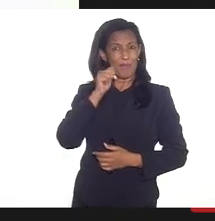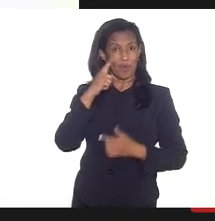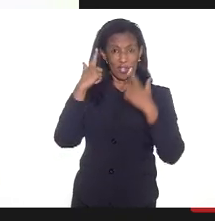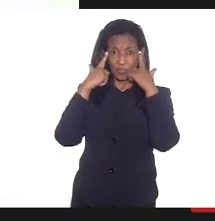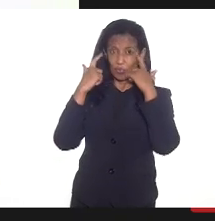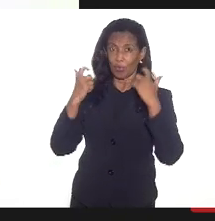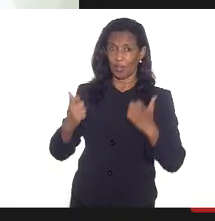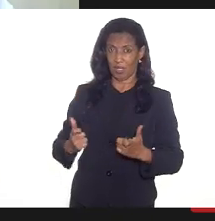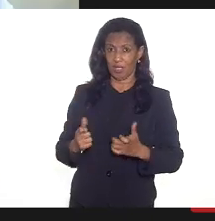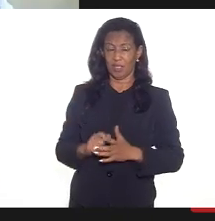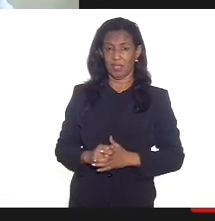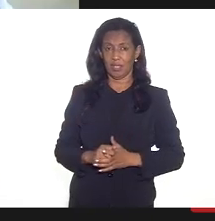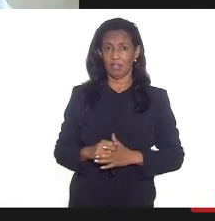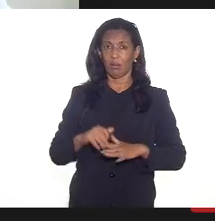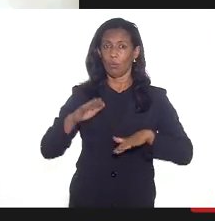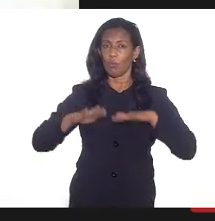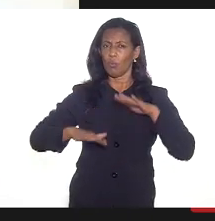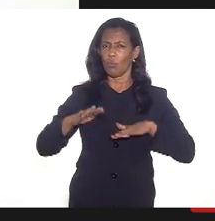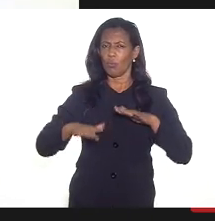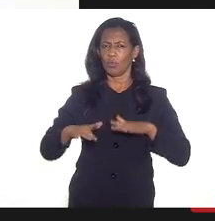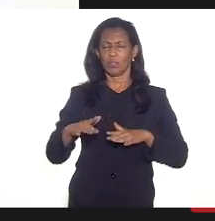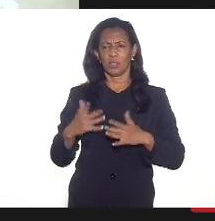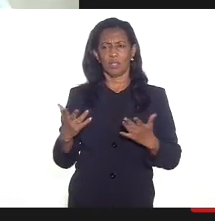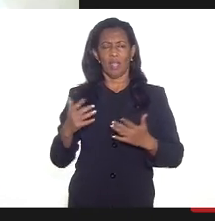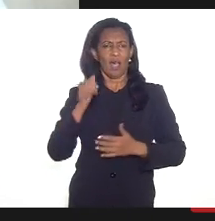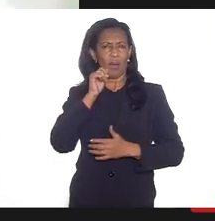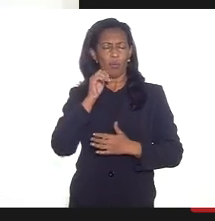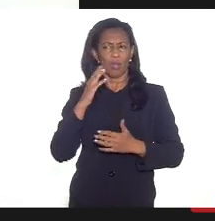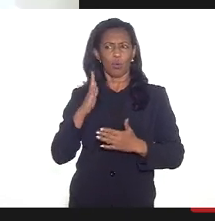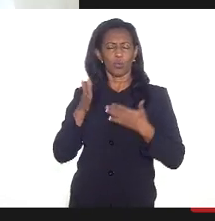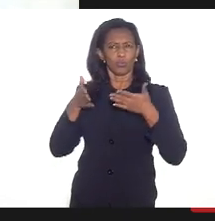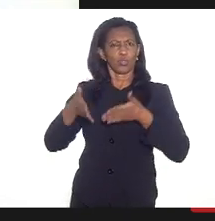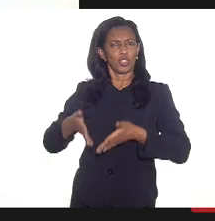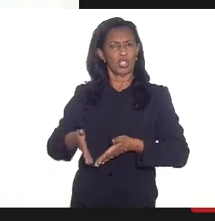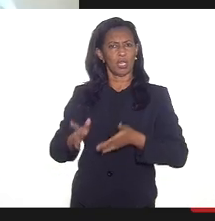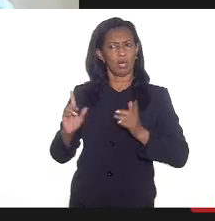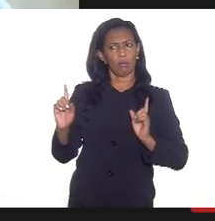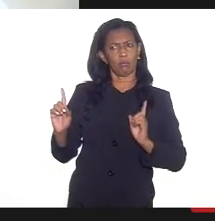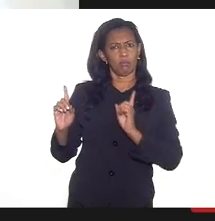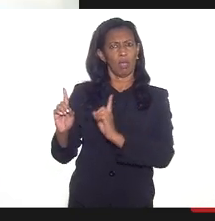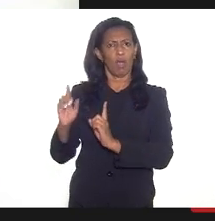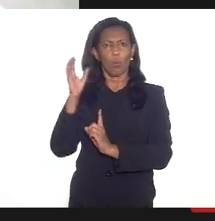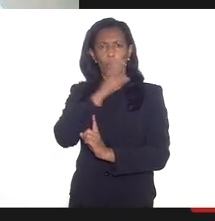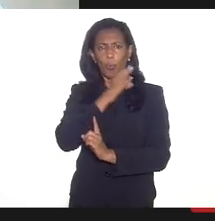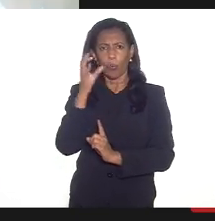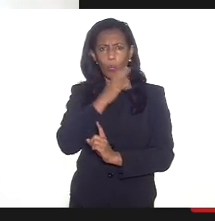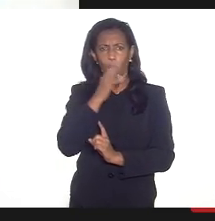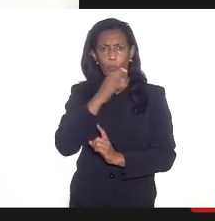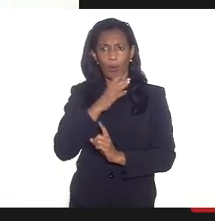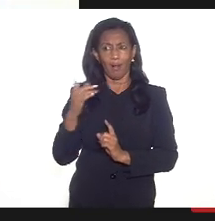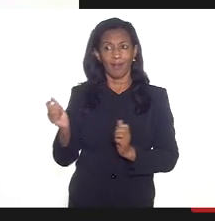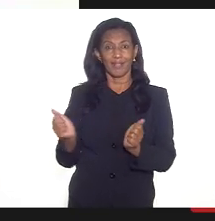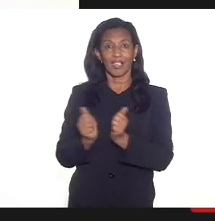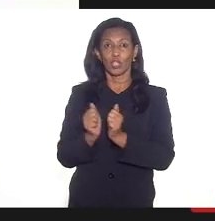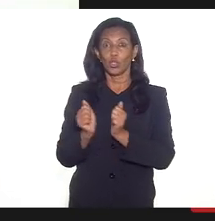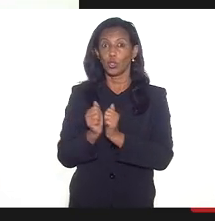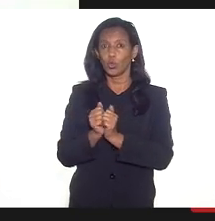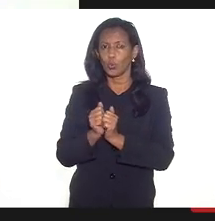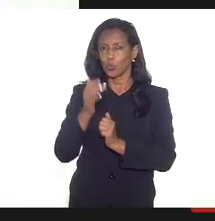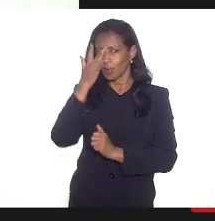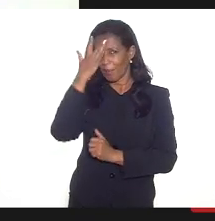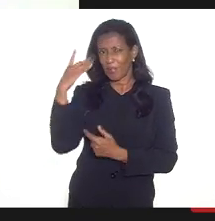violência. Muitas das vezes, essa mulher, quando chega a uma emergência, ela está acompanhada do seu